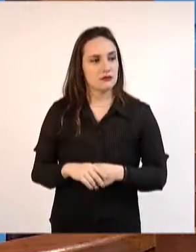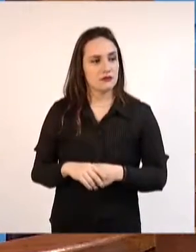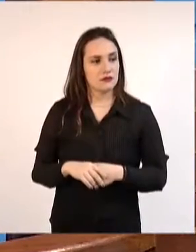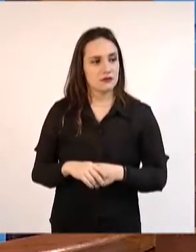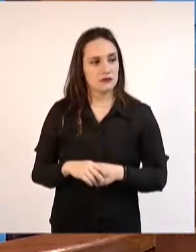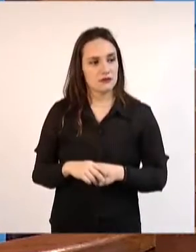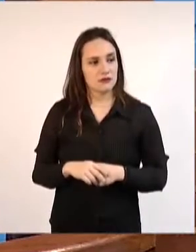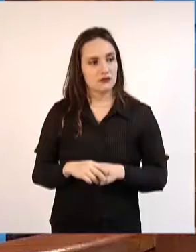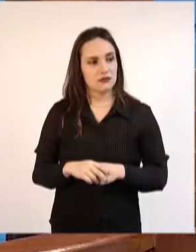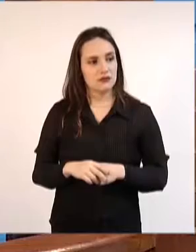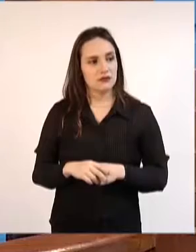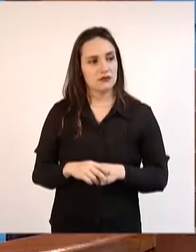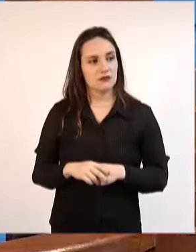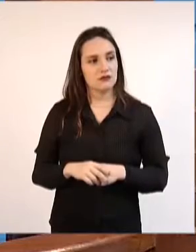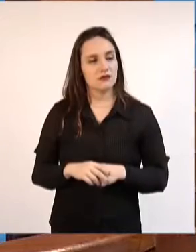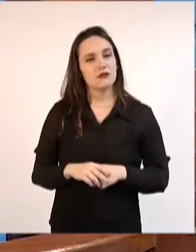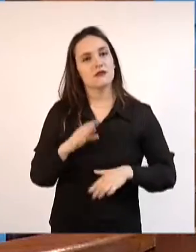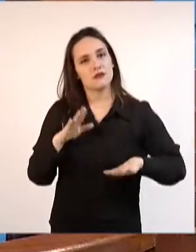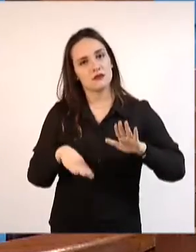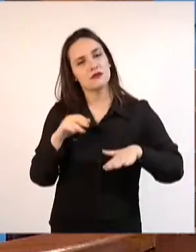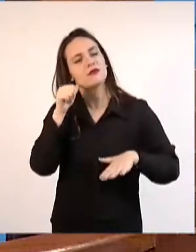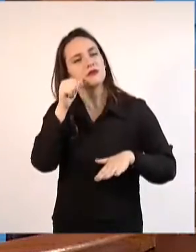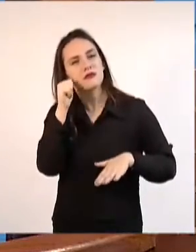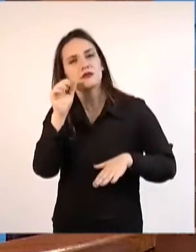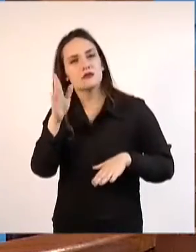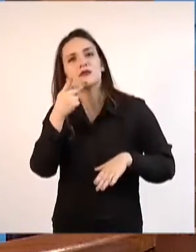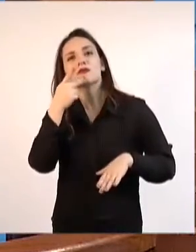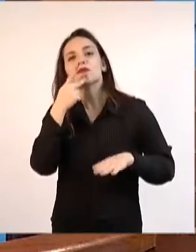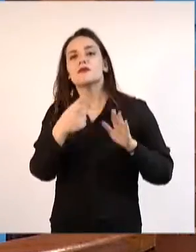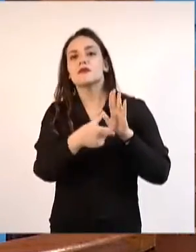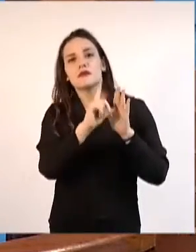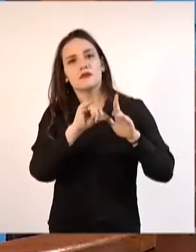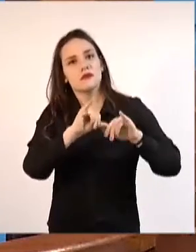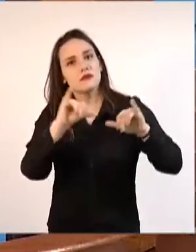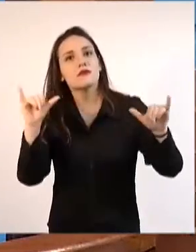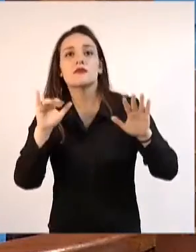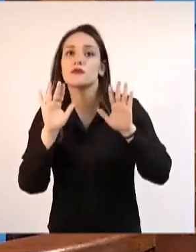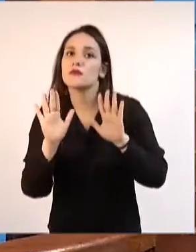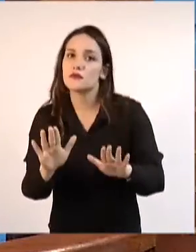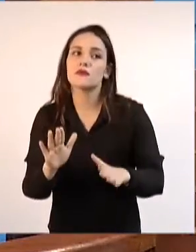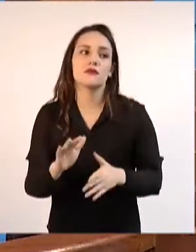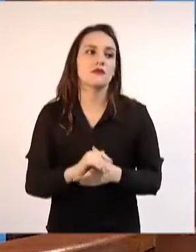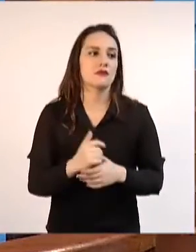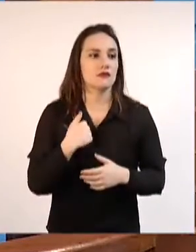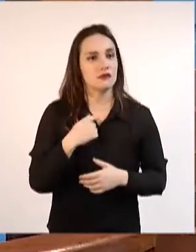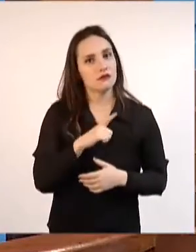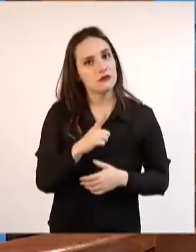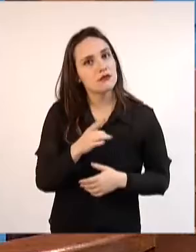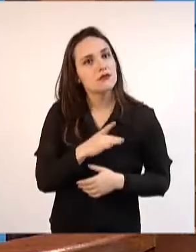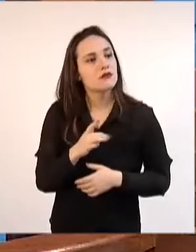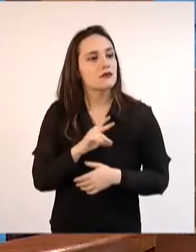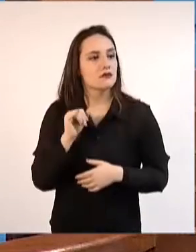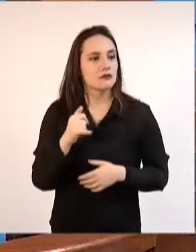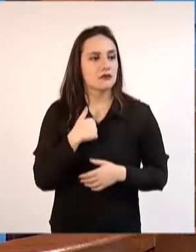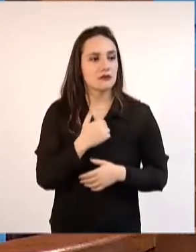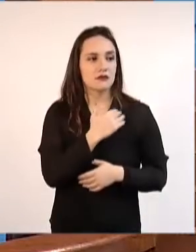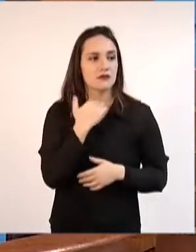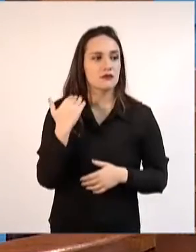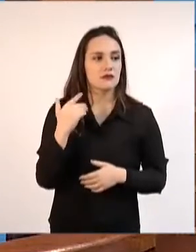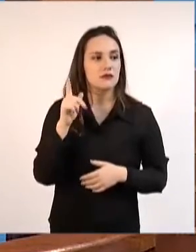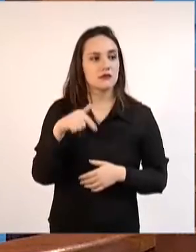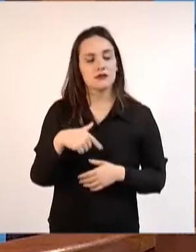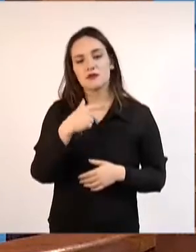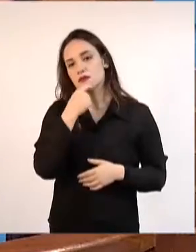ela já havia falado ali no Facebook ou no WhatsApp, fez um vídeo dizendo, olha, se eu morrer, se eu for assassinada, foi